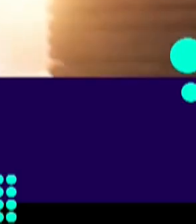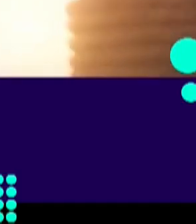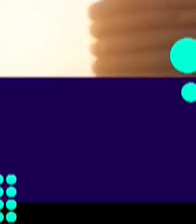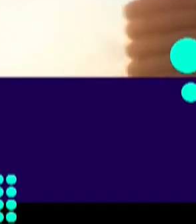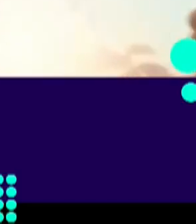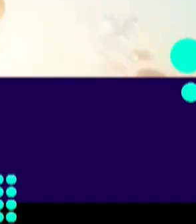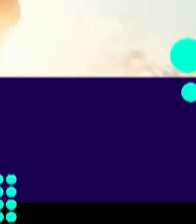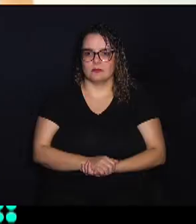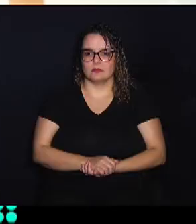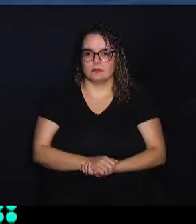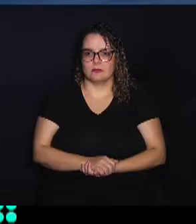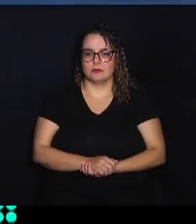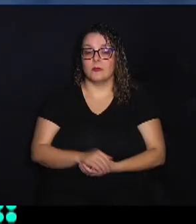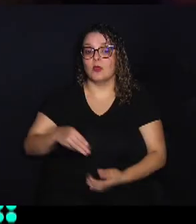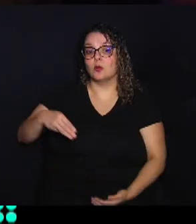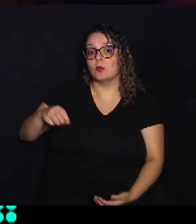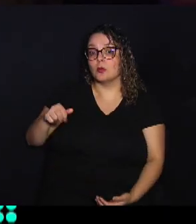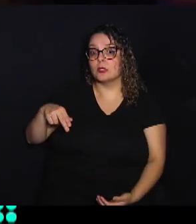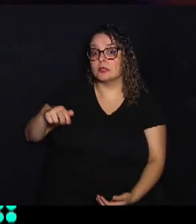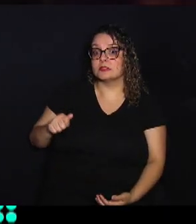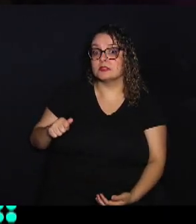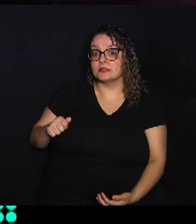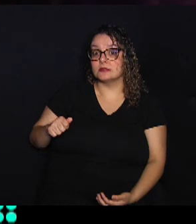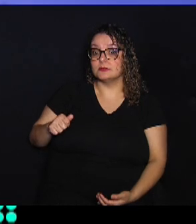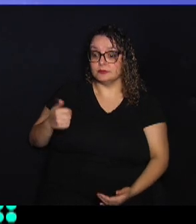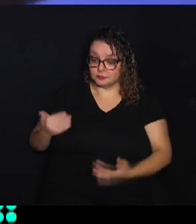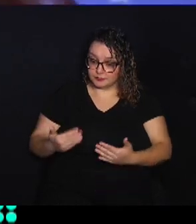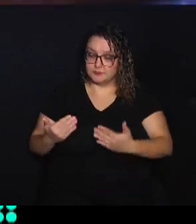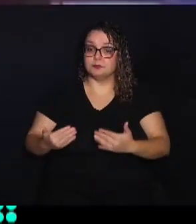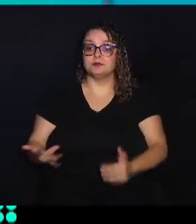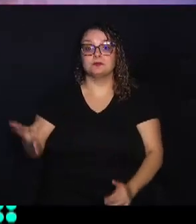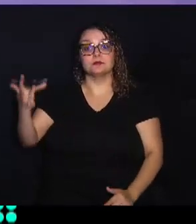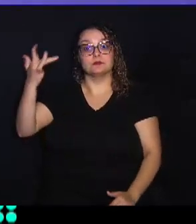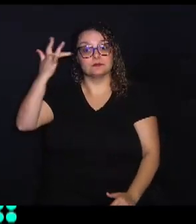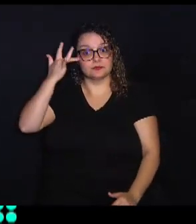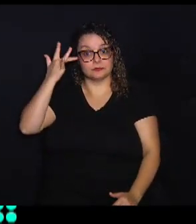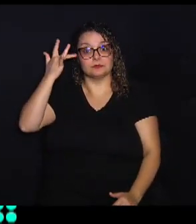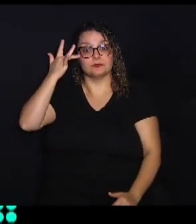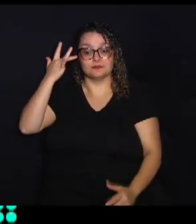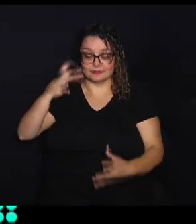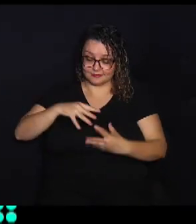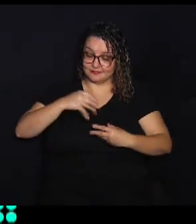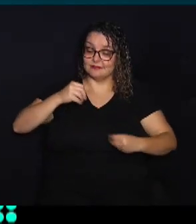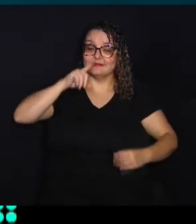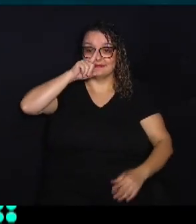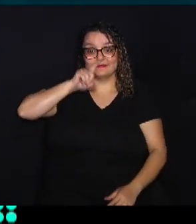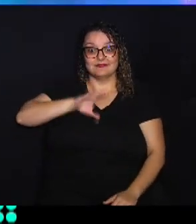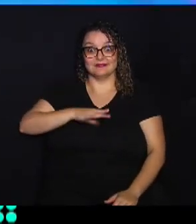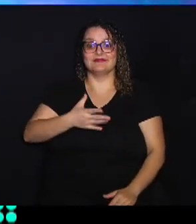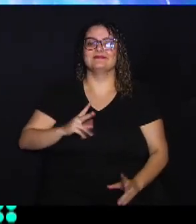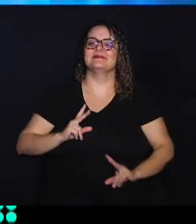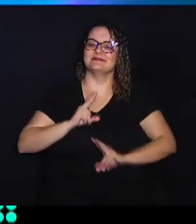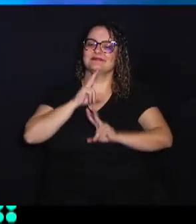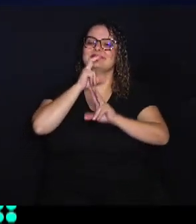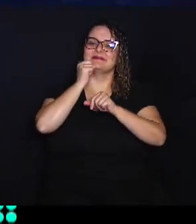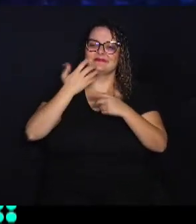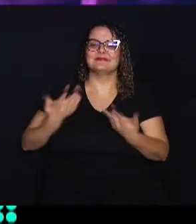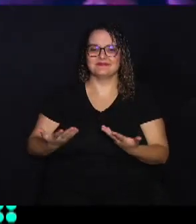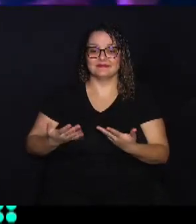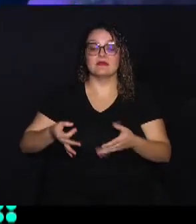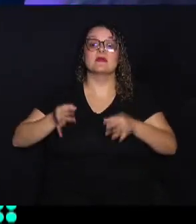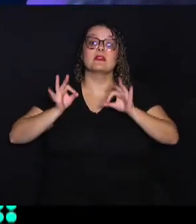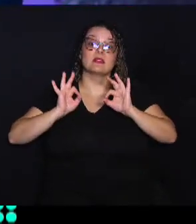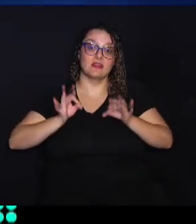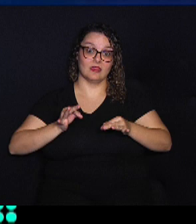Moana. O tempo passou e Moana está mais madura e com seu espírito aventureiro fortalecido. Certa de